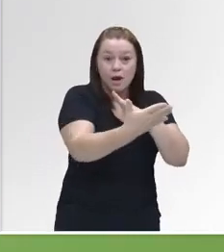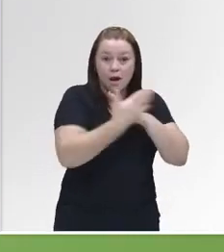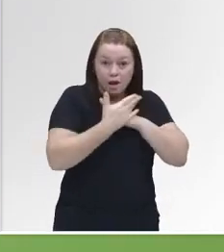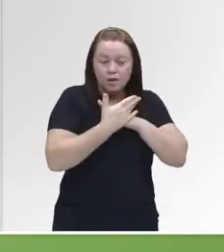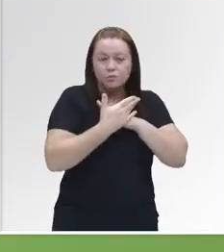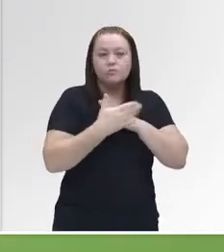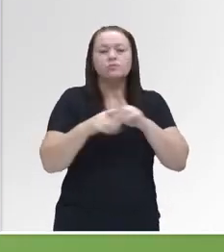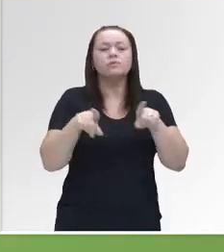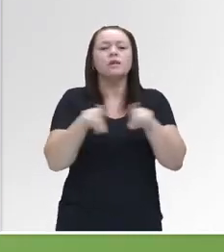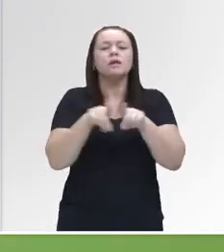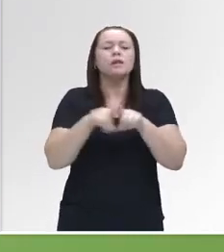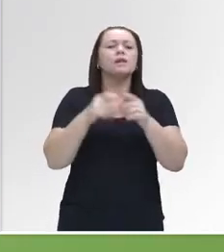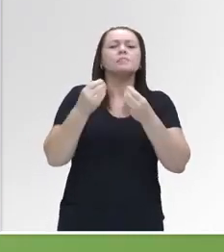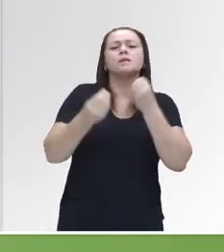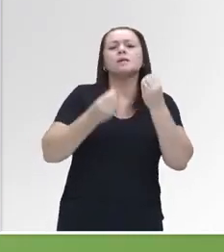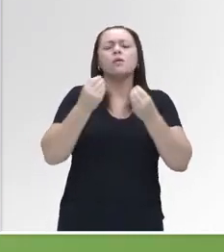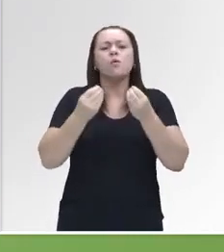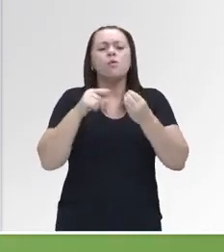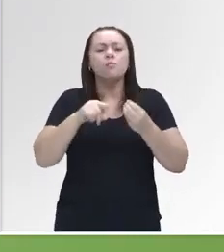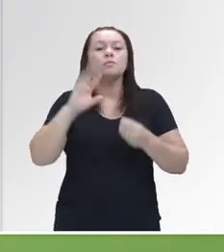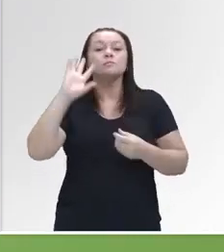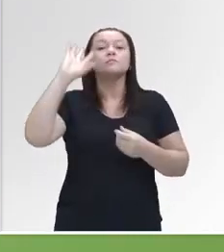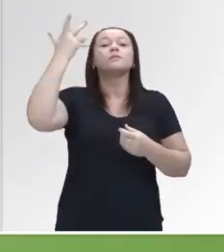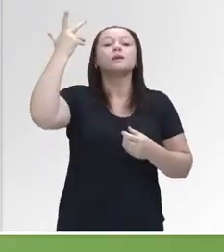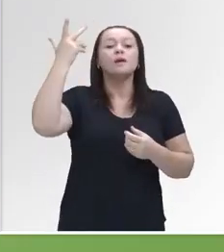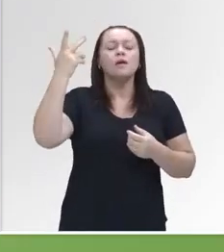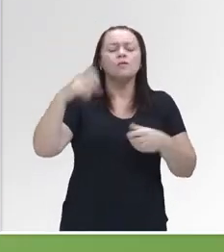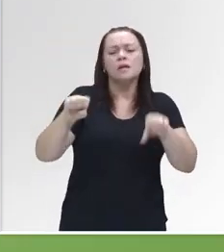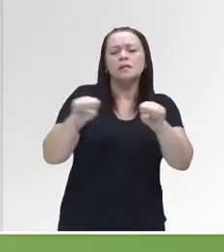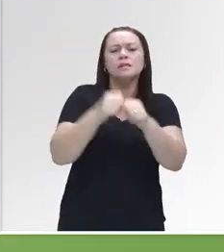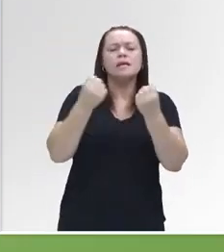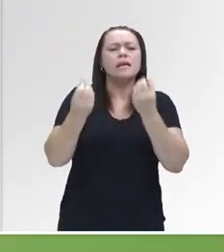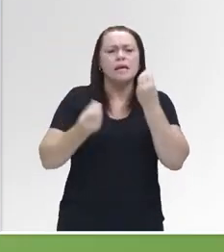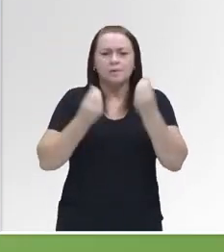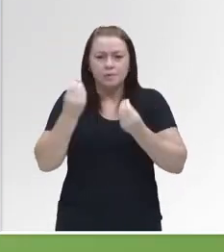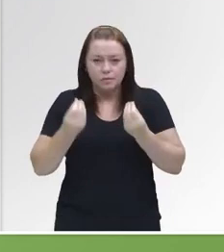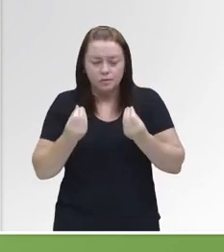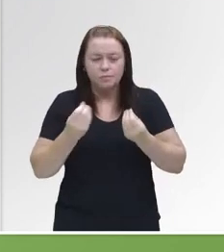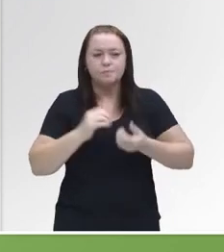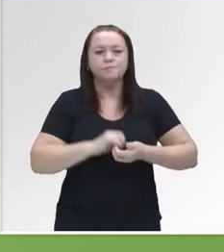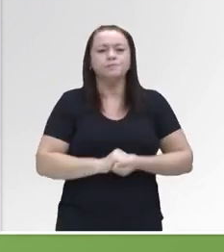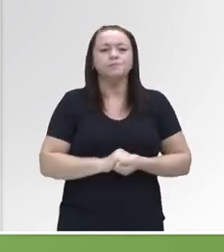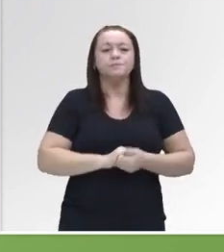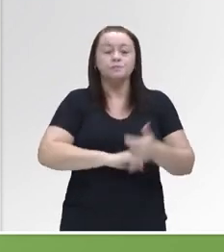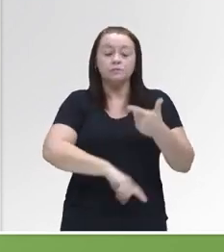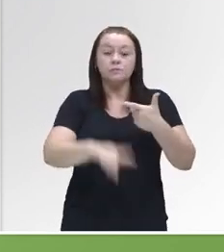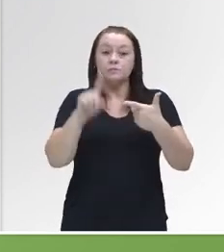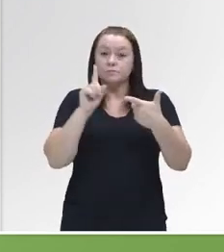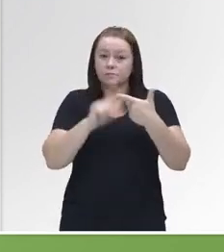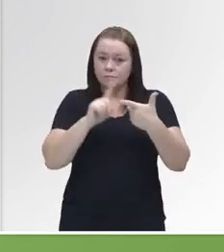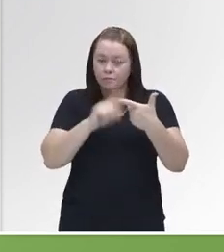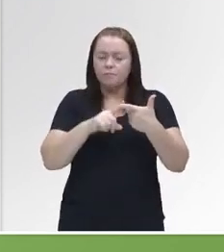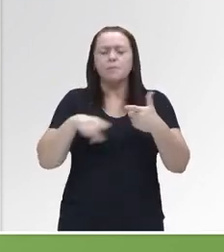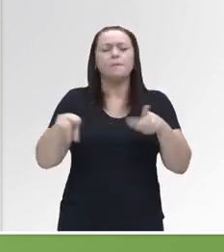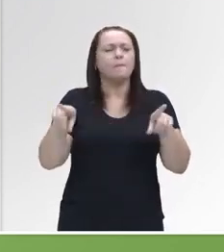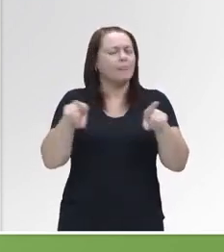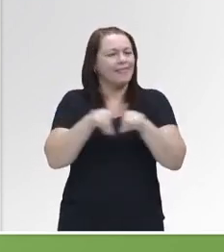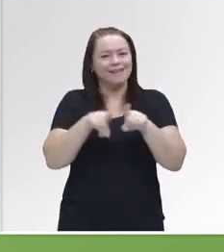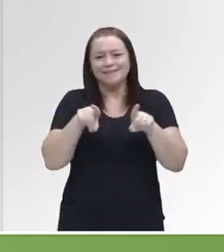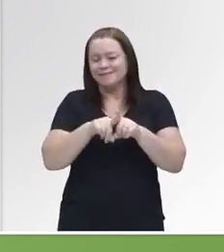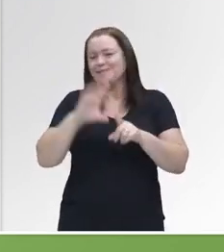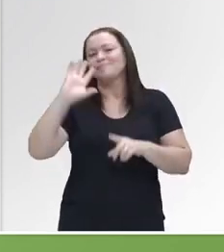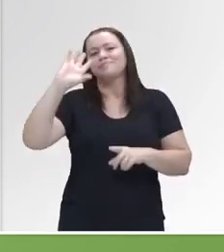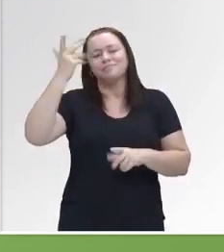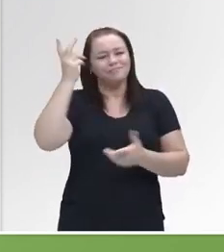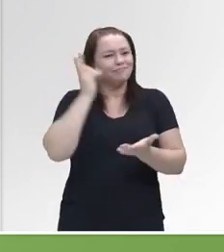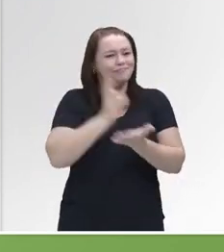procede esse tipo de acidente que causa fraturas. Um outro tipo de acidente também,